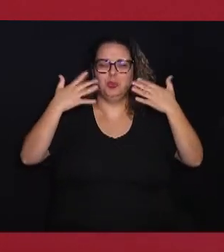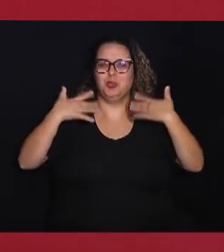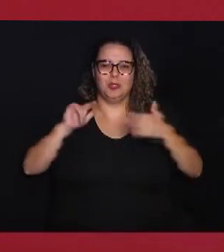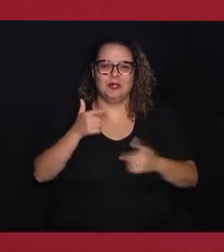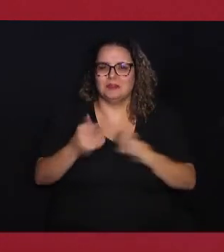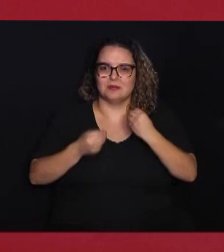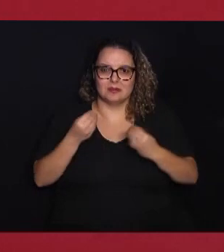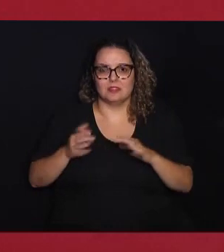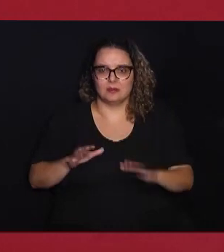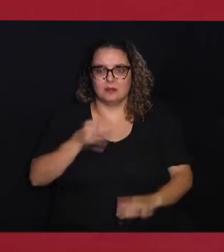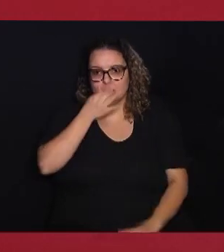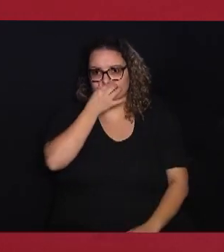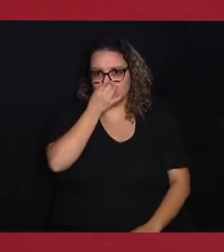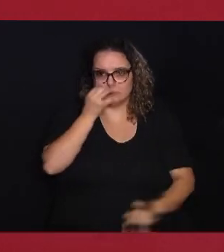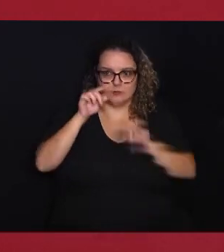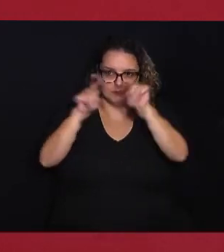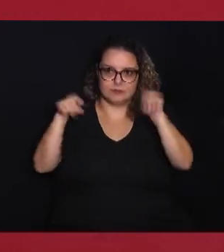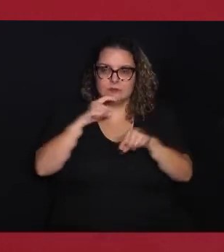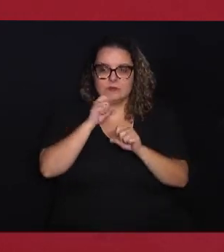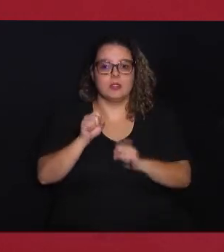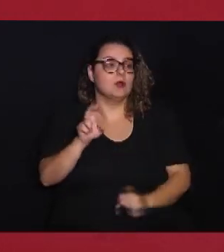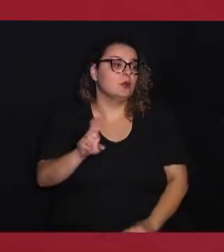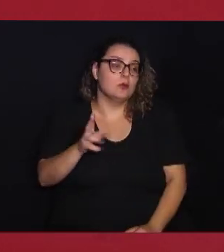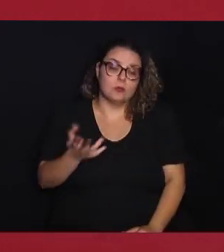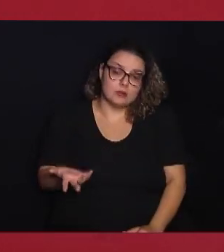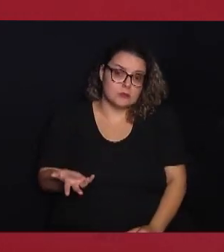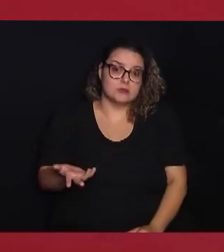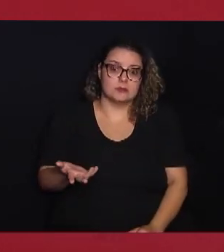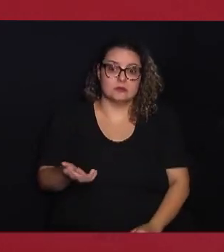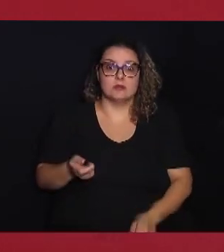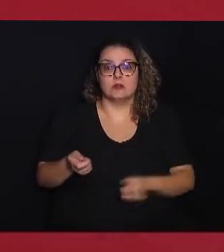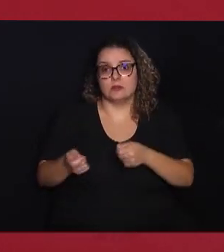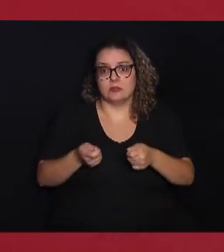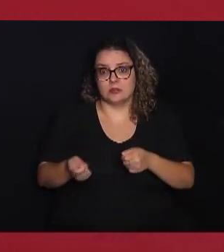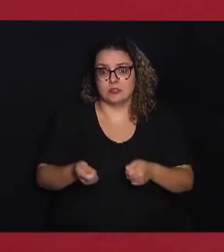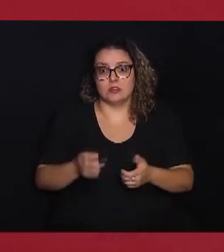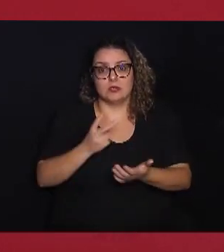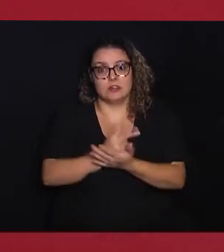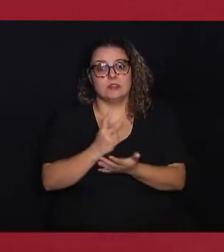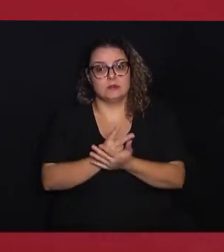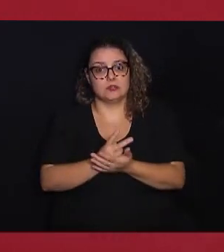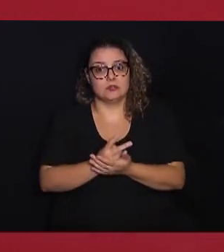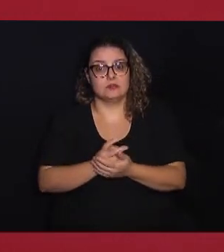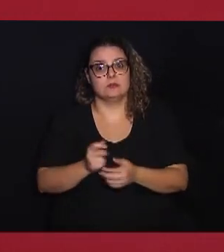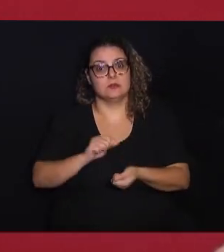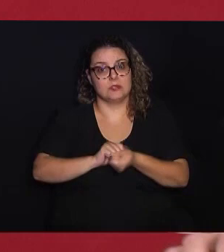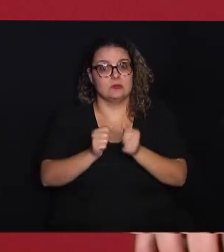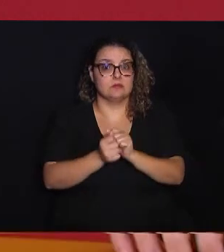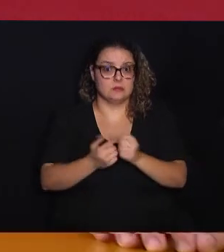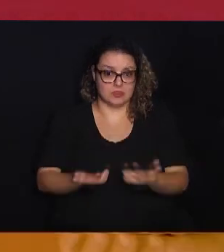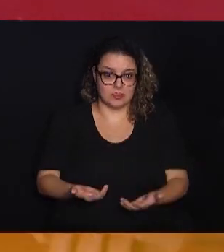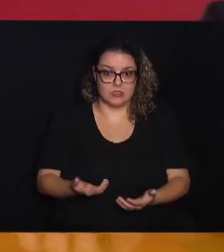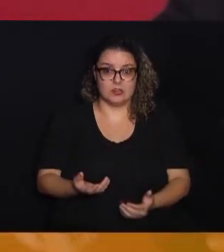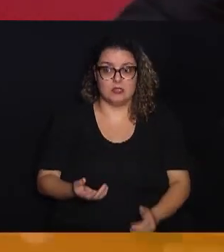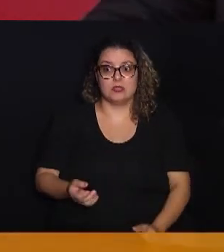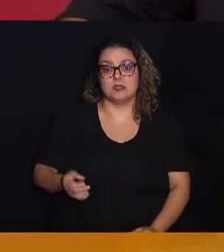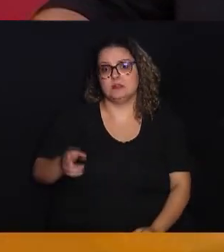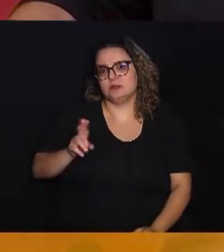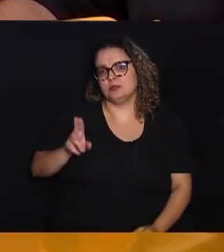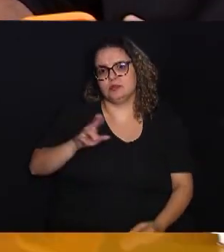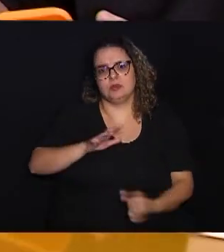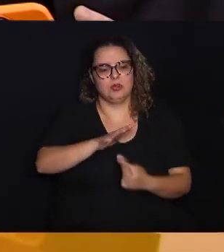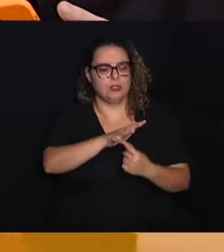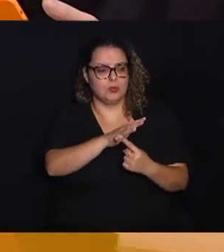muito calor, não tem como ficar, tem o ar-condicionado? Use o ar-condicionado com moderação, sempre fazendo esse arranjo. E se puder usar